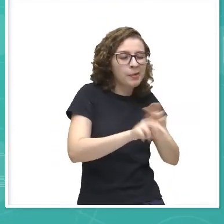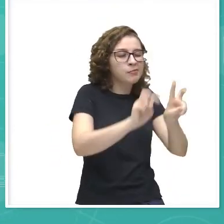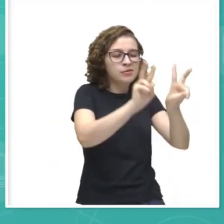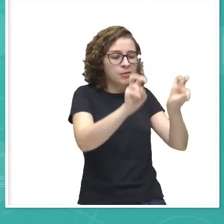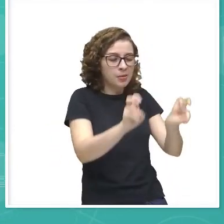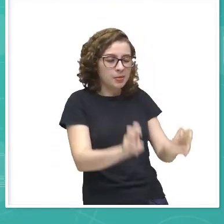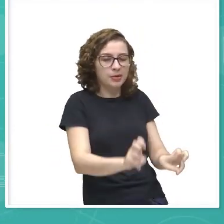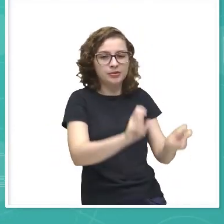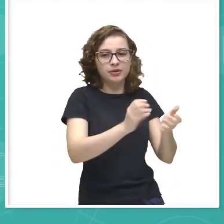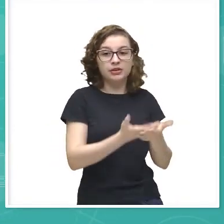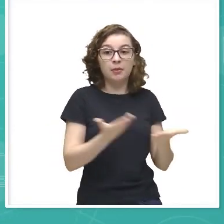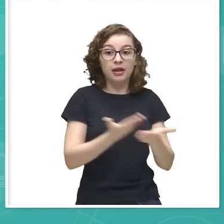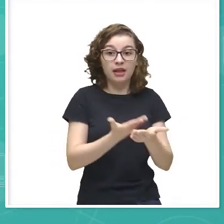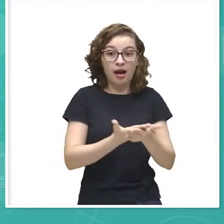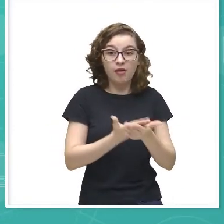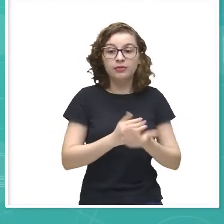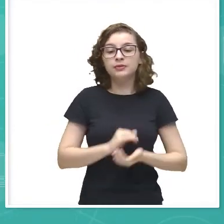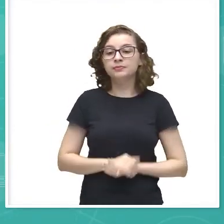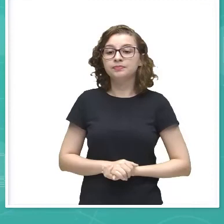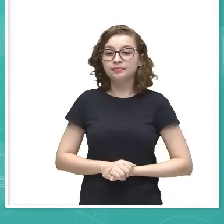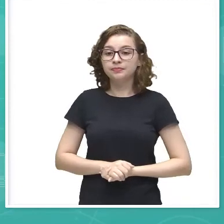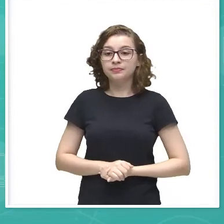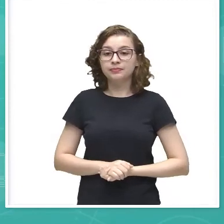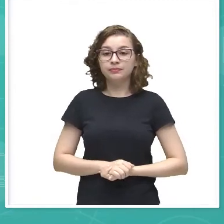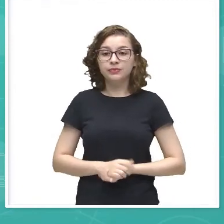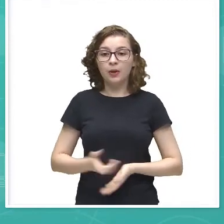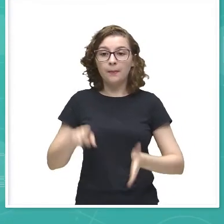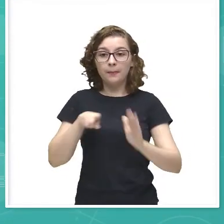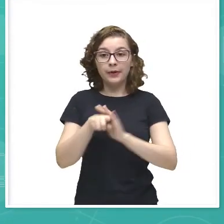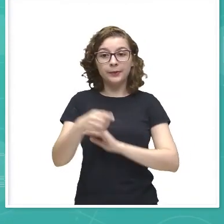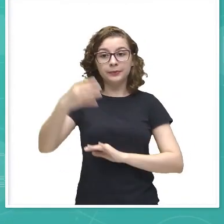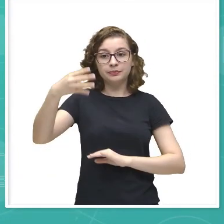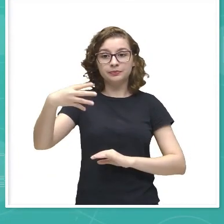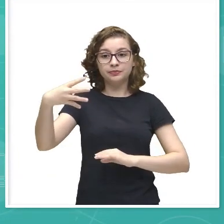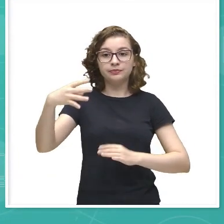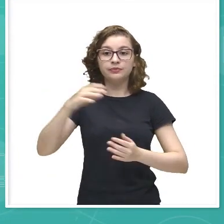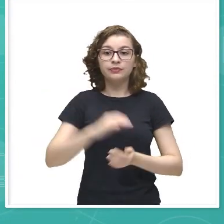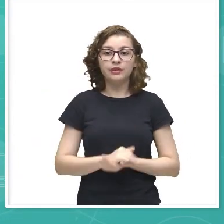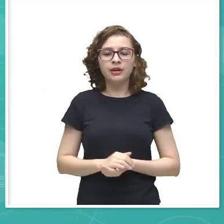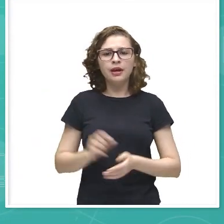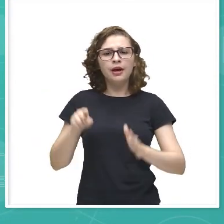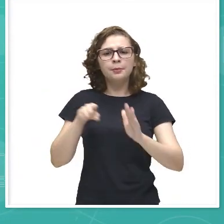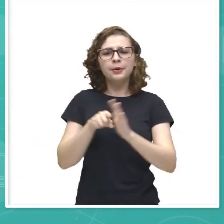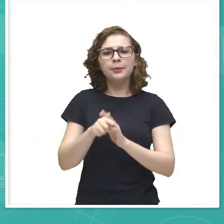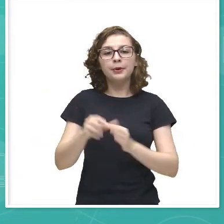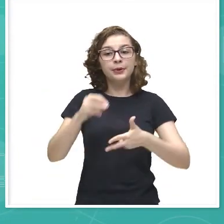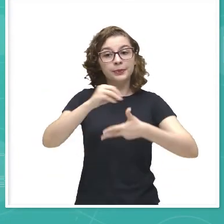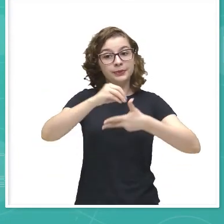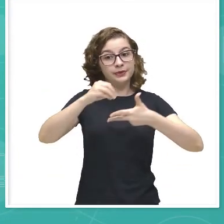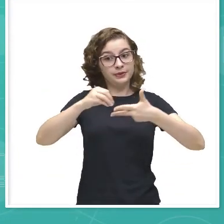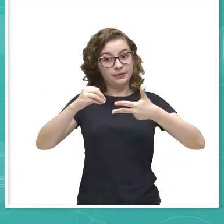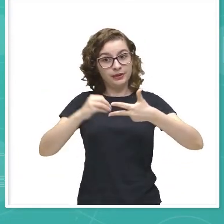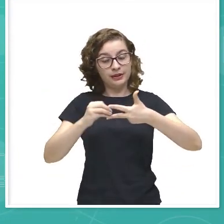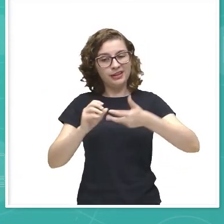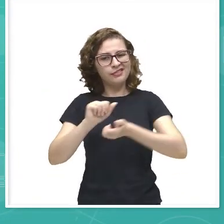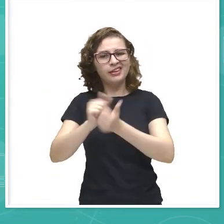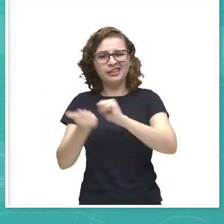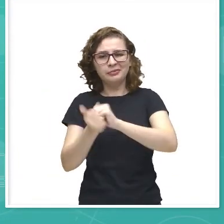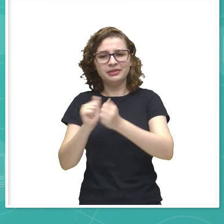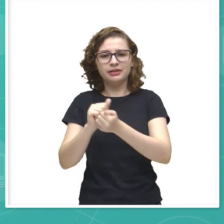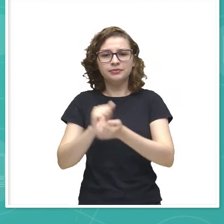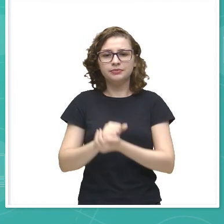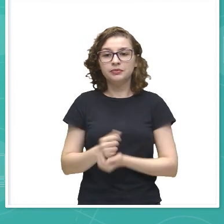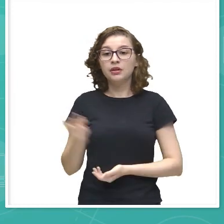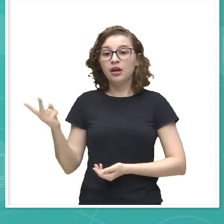gente coloca aqui, tá bom? Então, vamos ver a nossa questão. A questão 4 é uma questão do Enem adaptada. As duas imagens